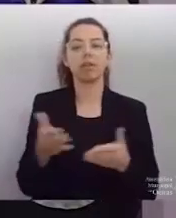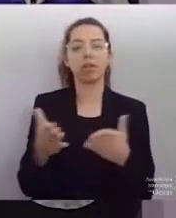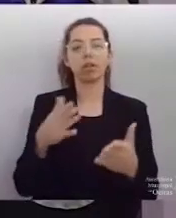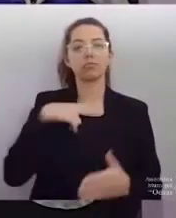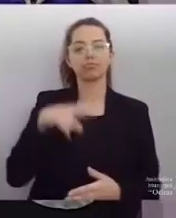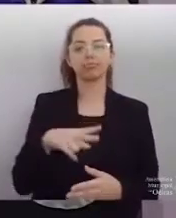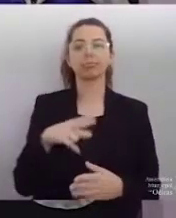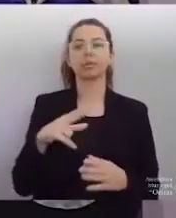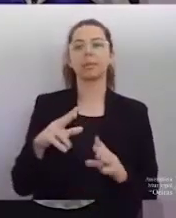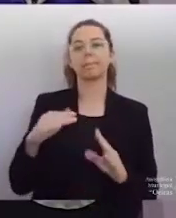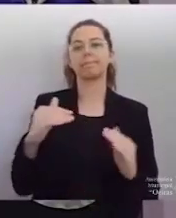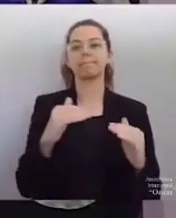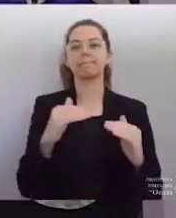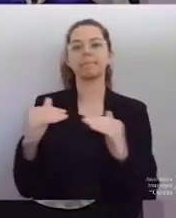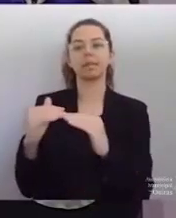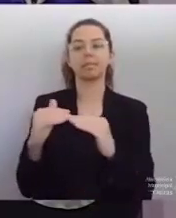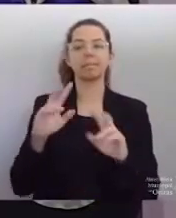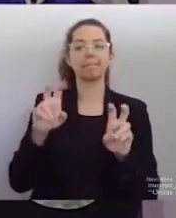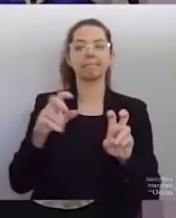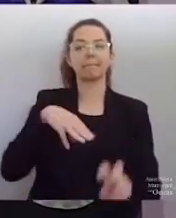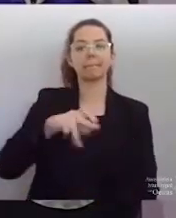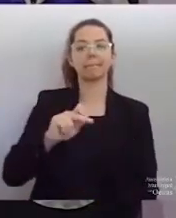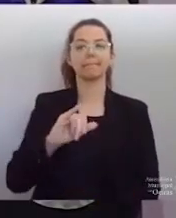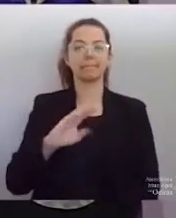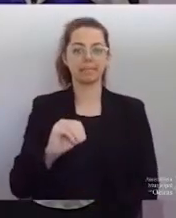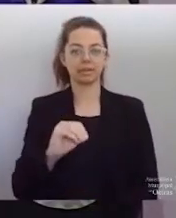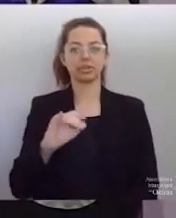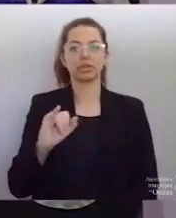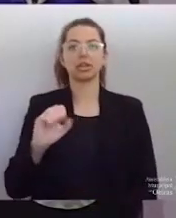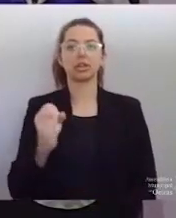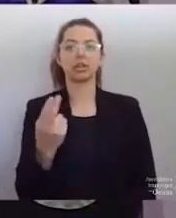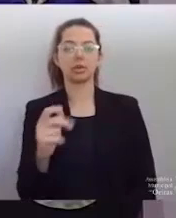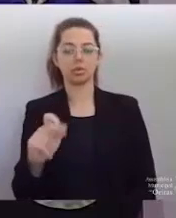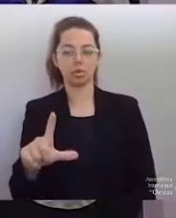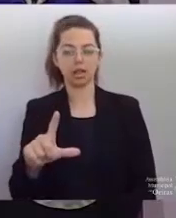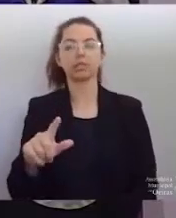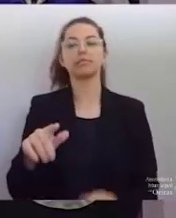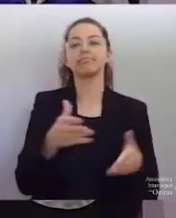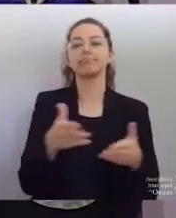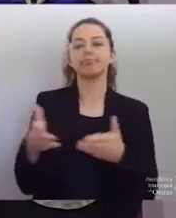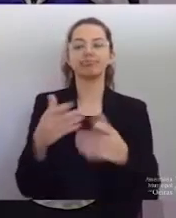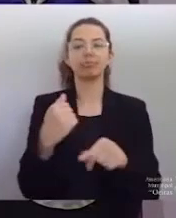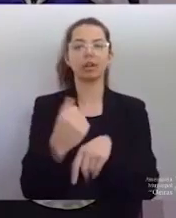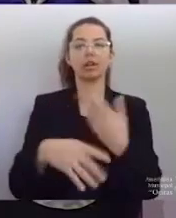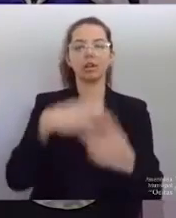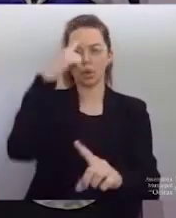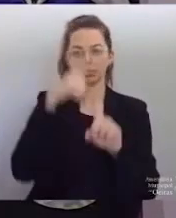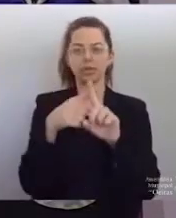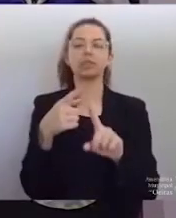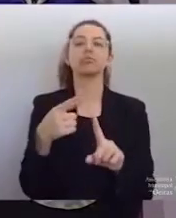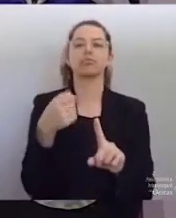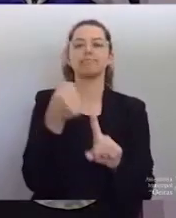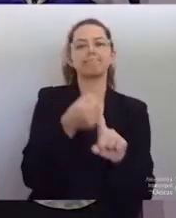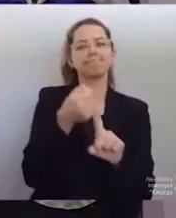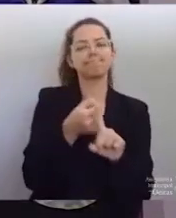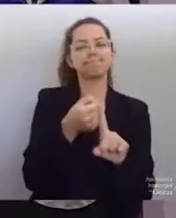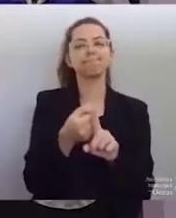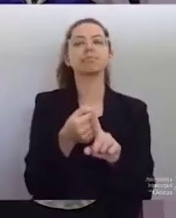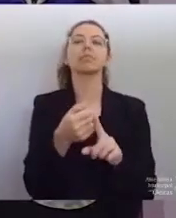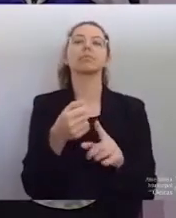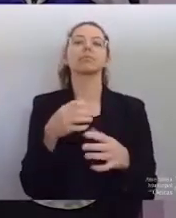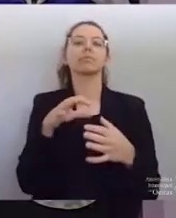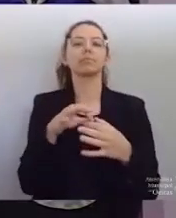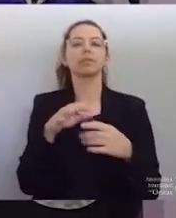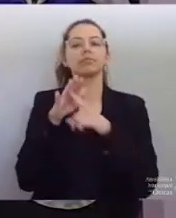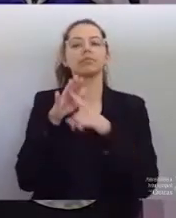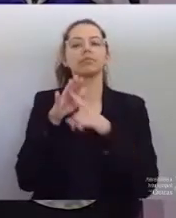Igual estabelece o Plano Nacional de Ação para o Combate e Discriminação em razão da orientação sexual,